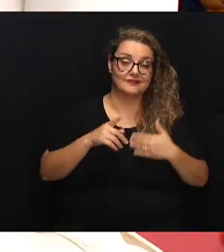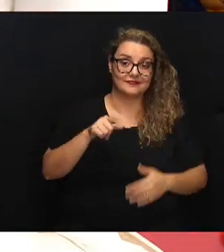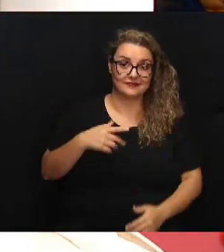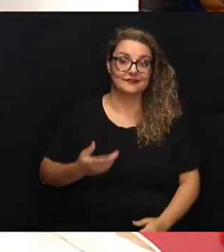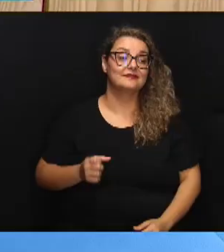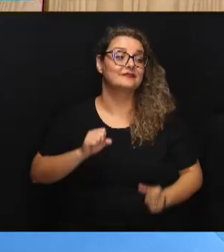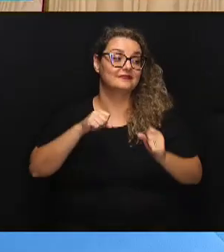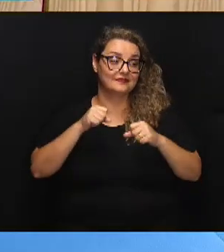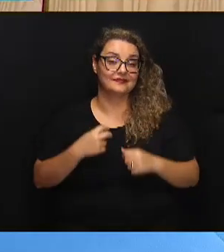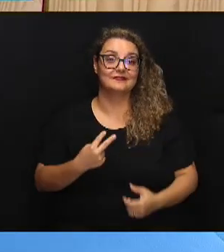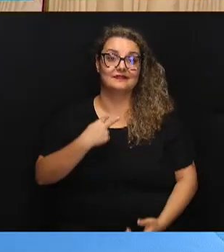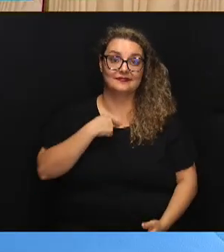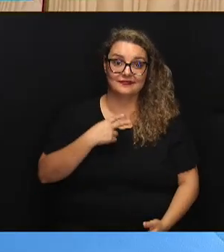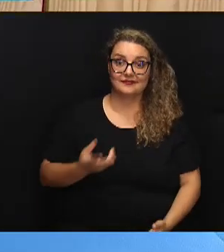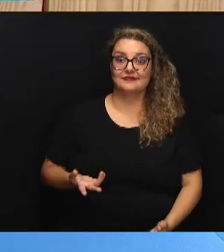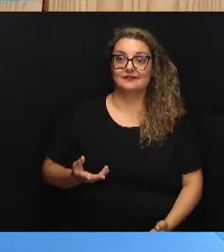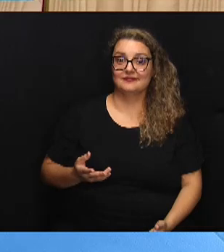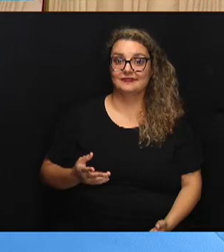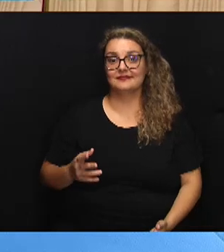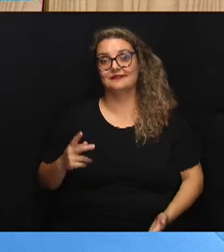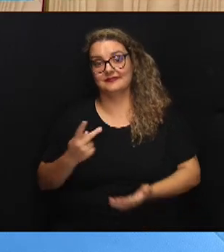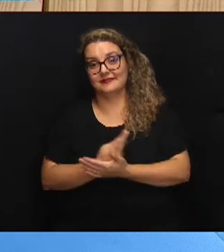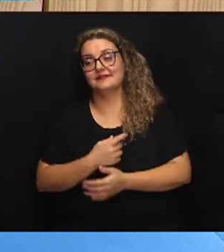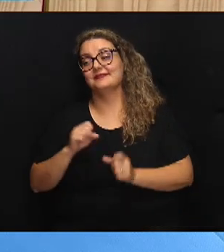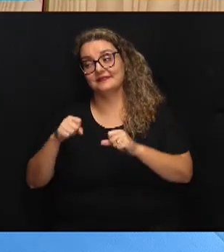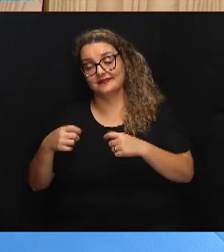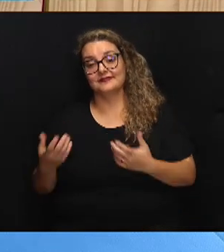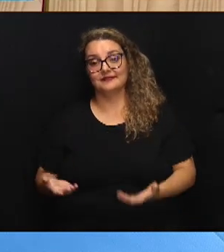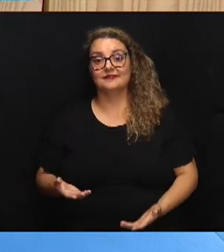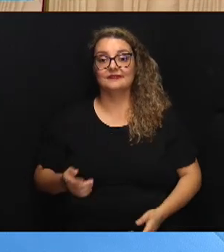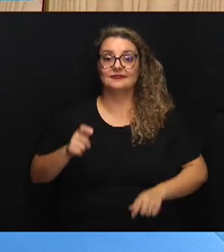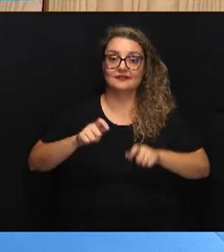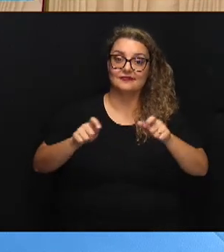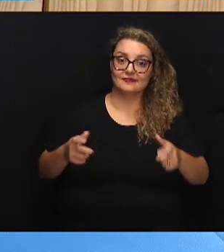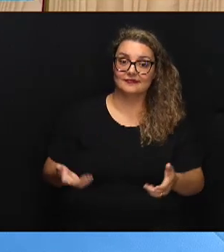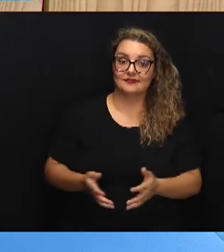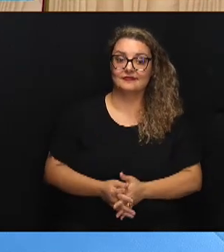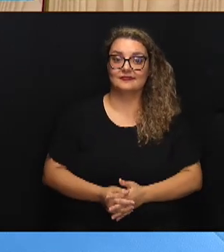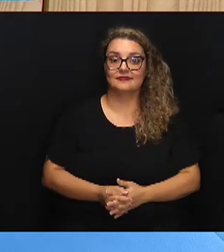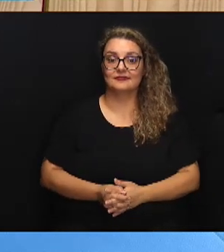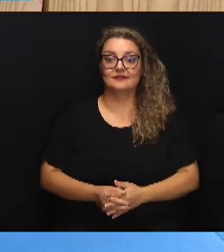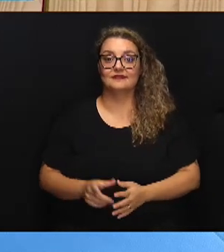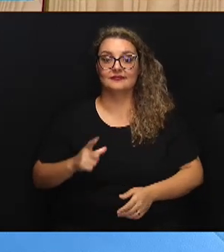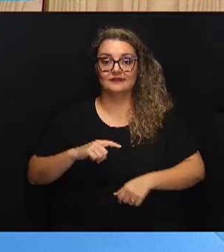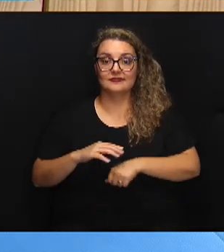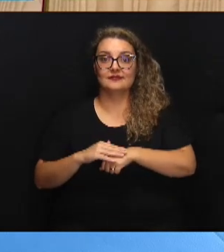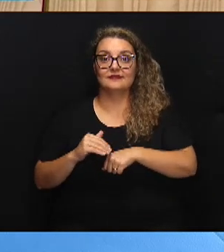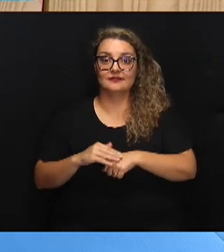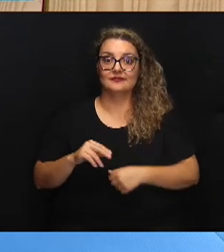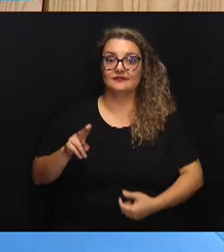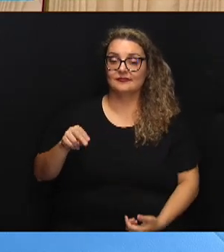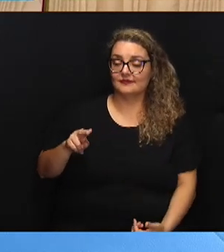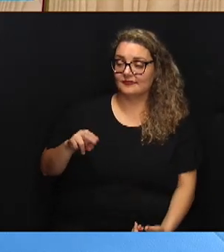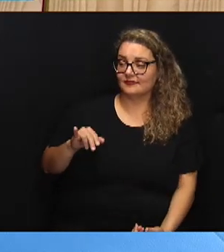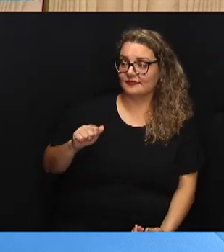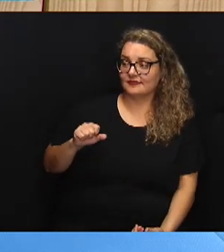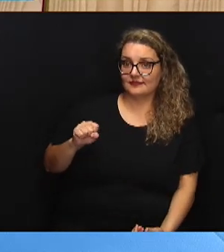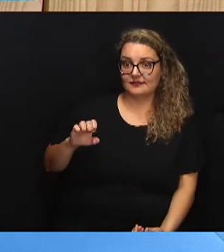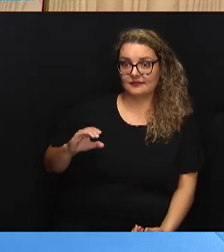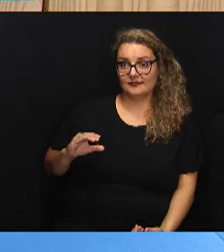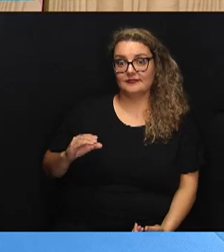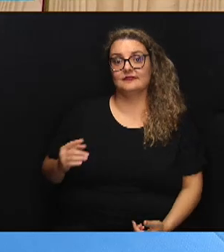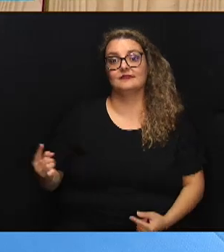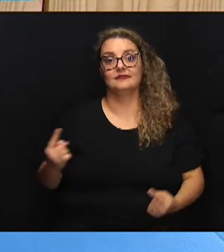não falha, né? Esse não falha. Então, as pessoas, elas têm, né, esse carinho pela Uniasec, e com isso vão